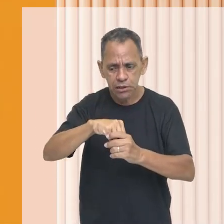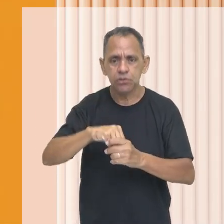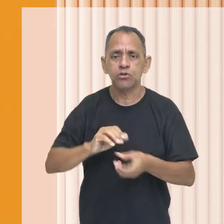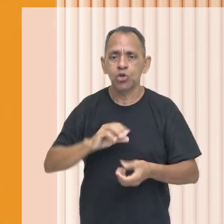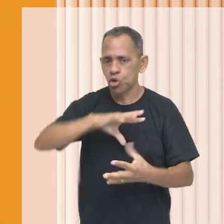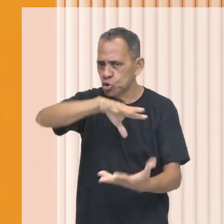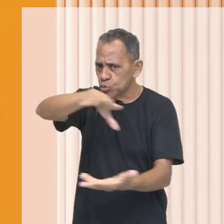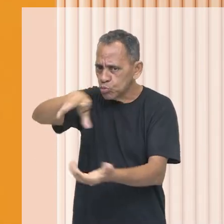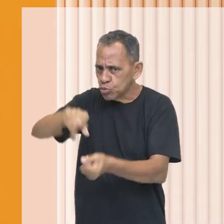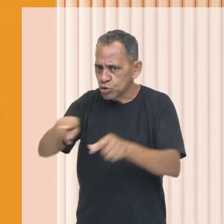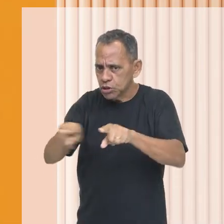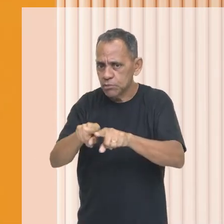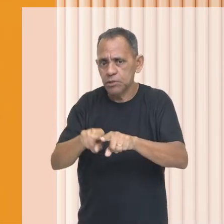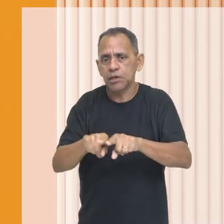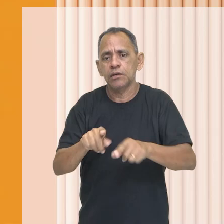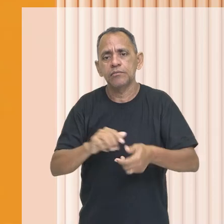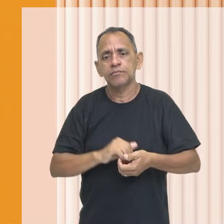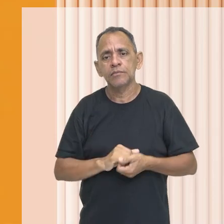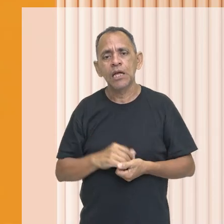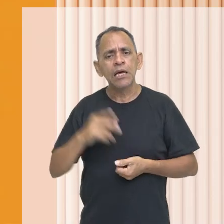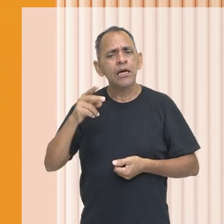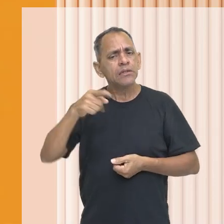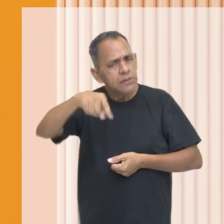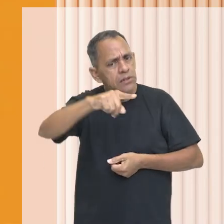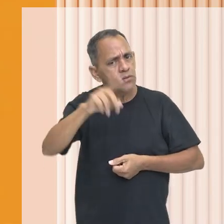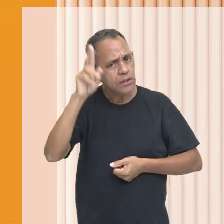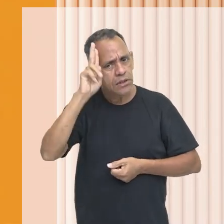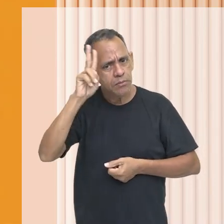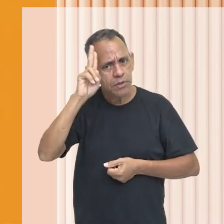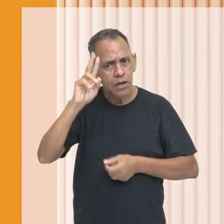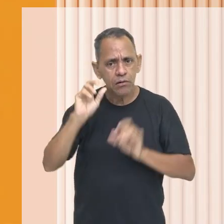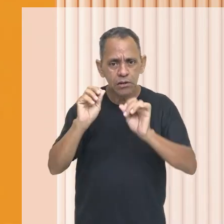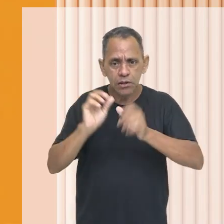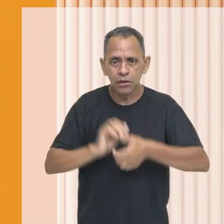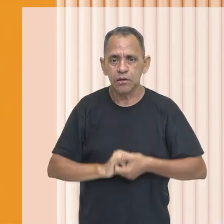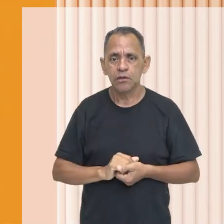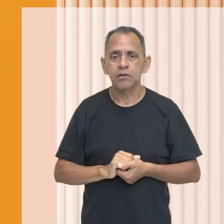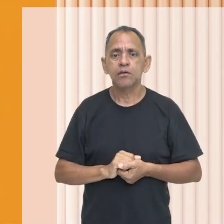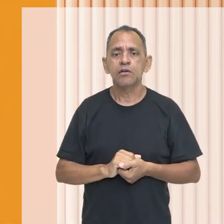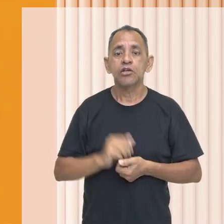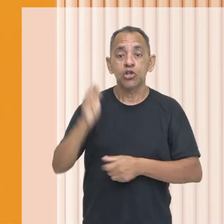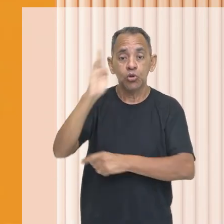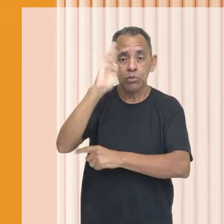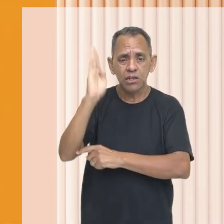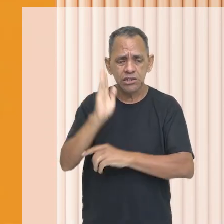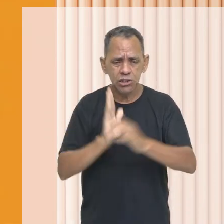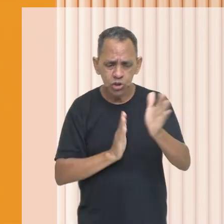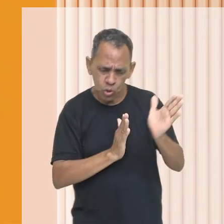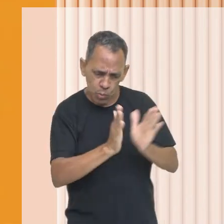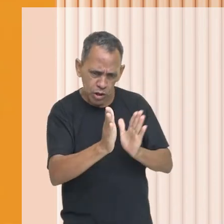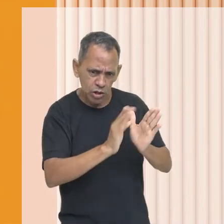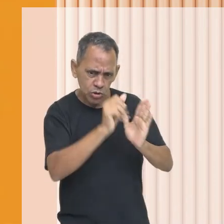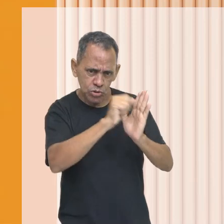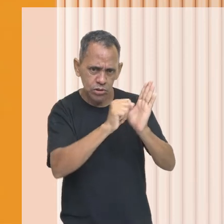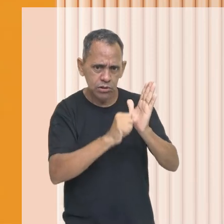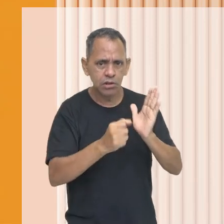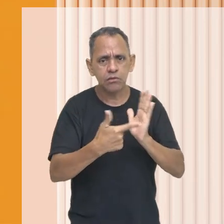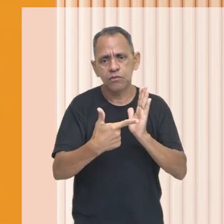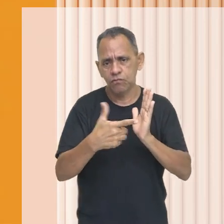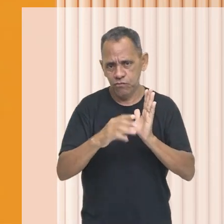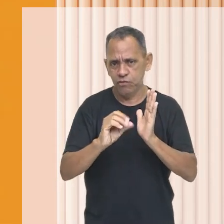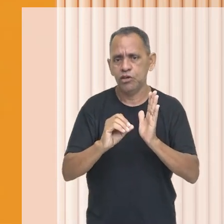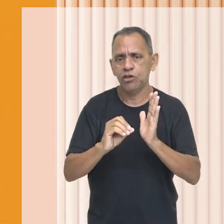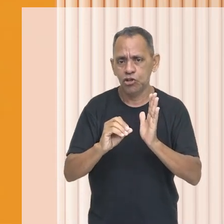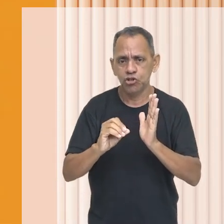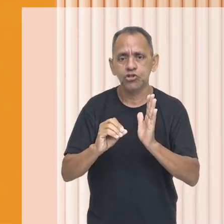mundial. E aí você vai lembrar justamente que o Brasil, né, por meados do século XX, vai